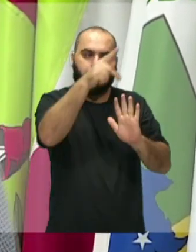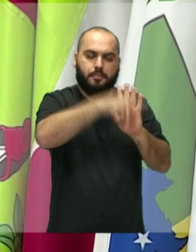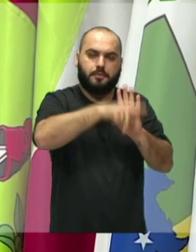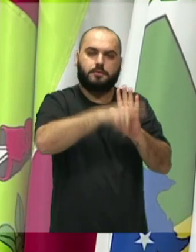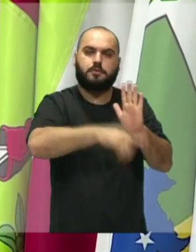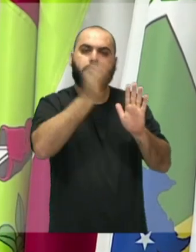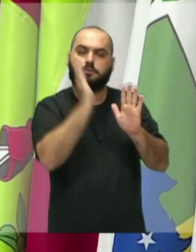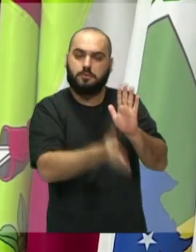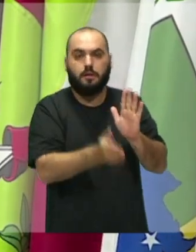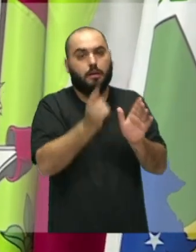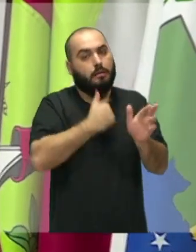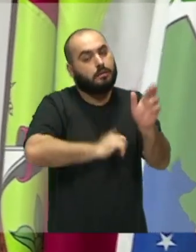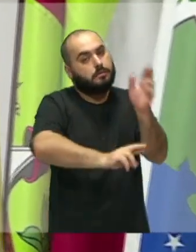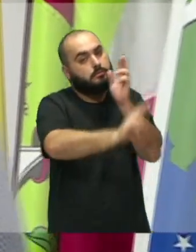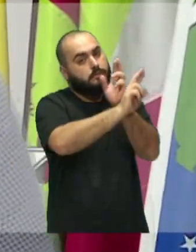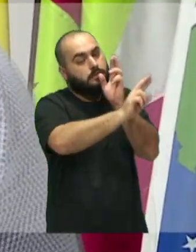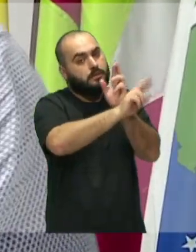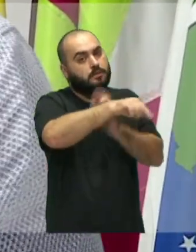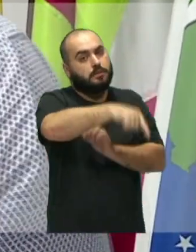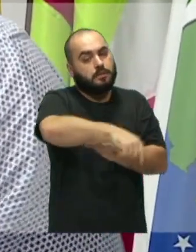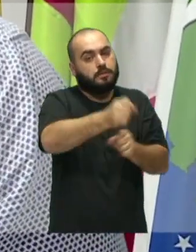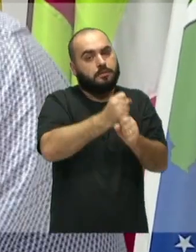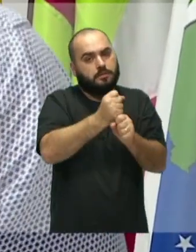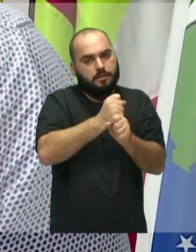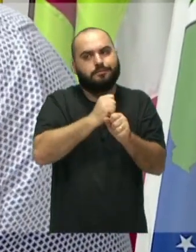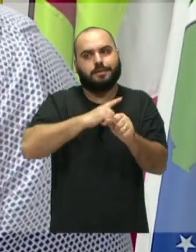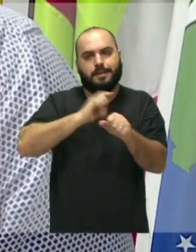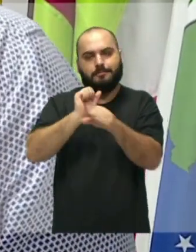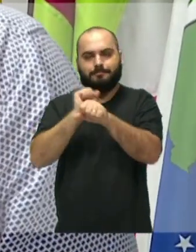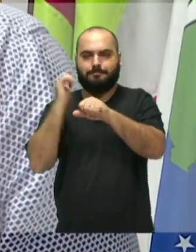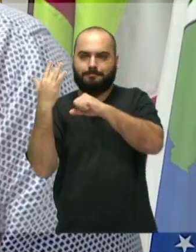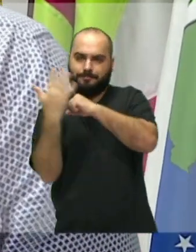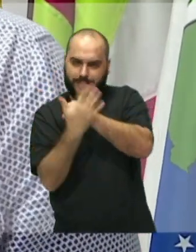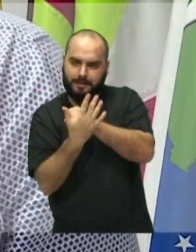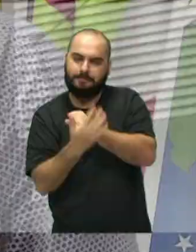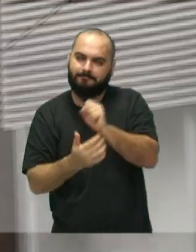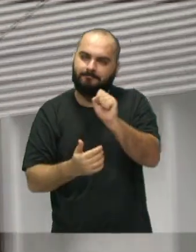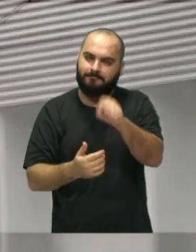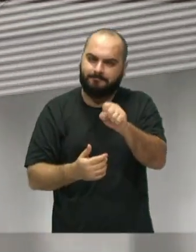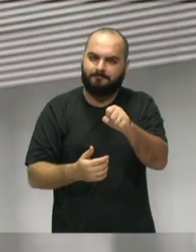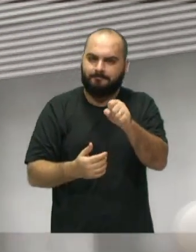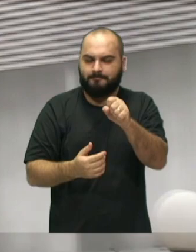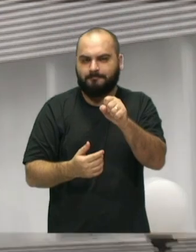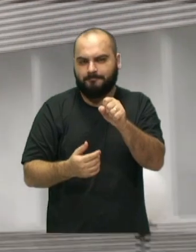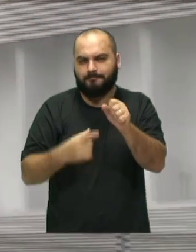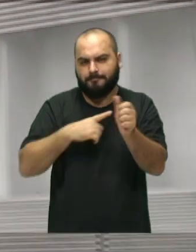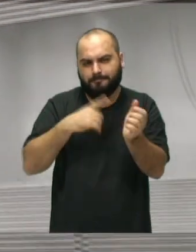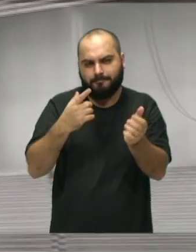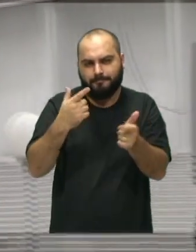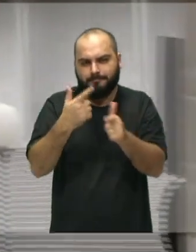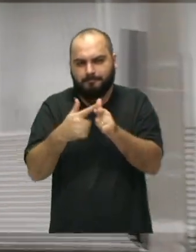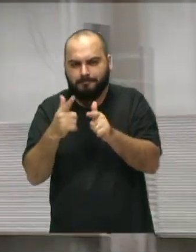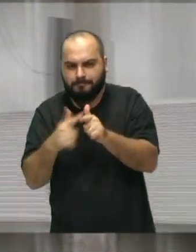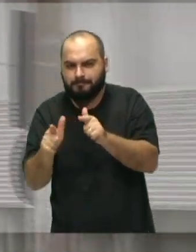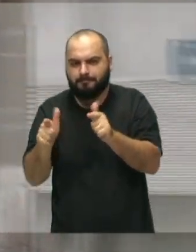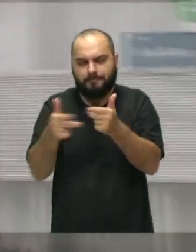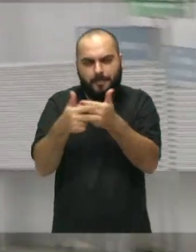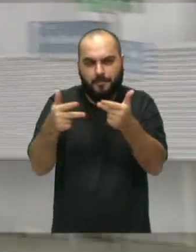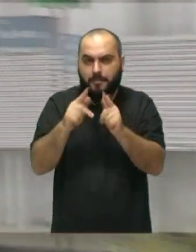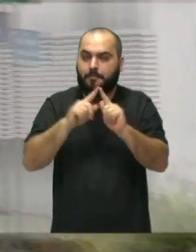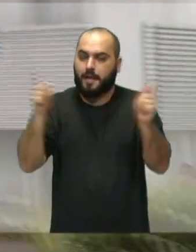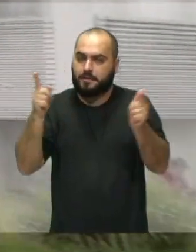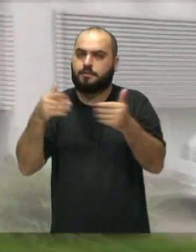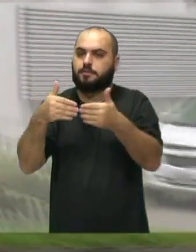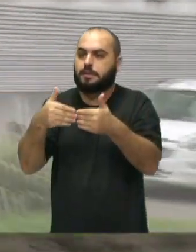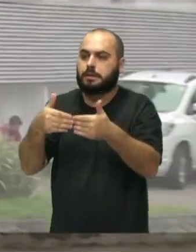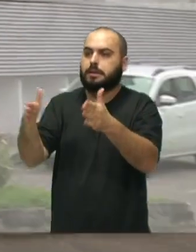executados espero que esse ano apesar da pandemia ter identificado algum processo em si mas a gente está